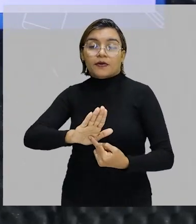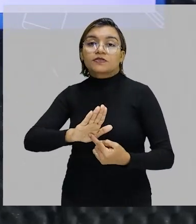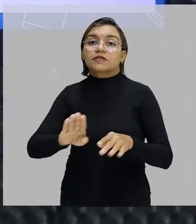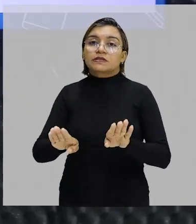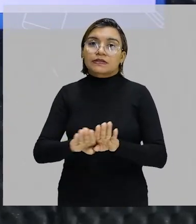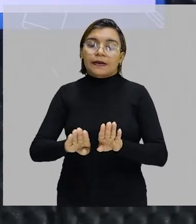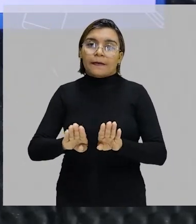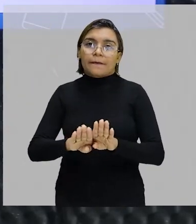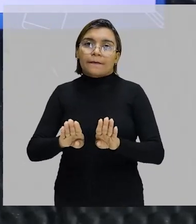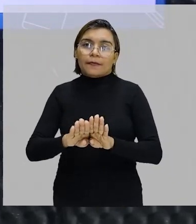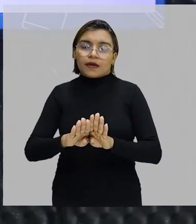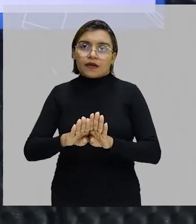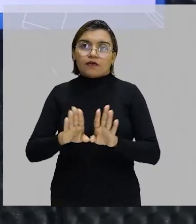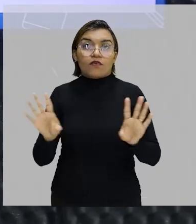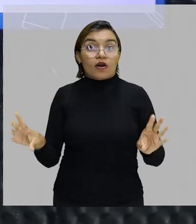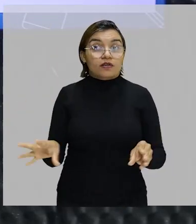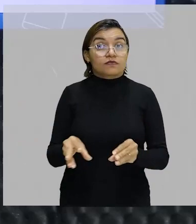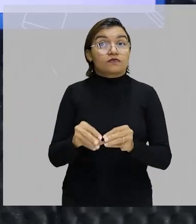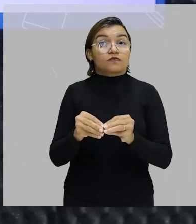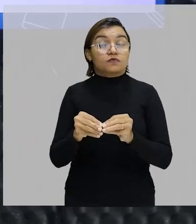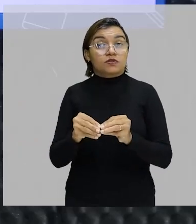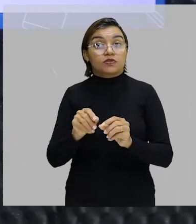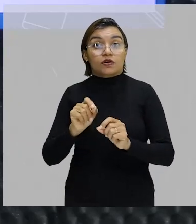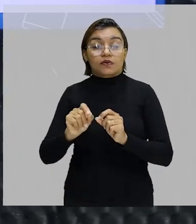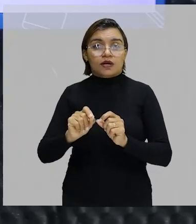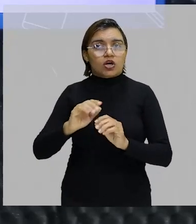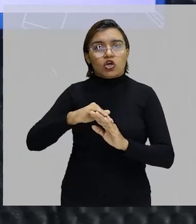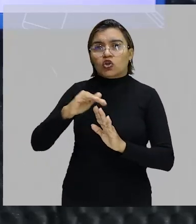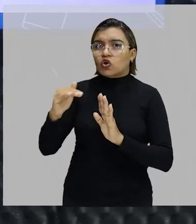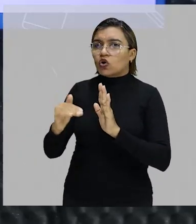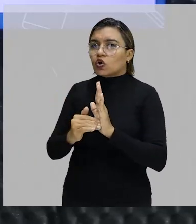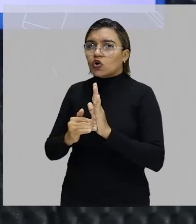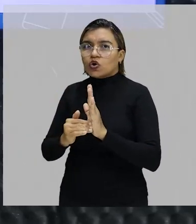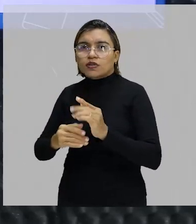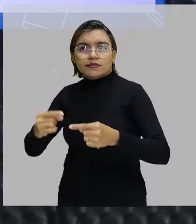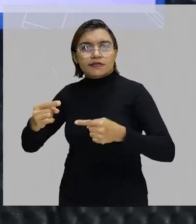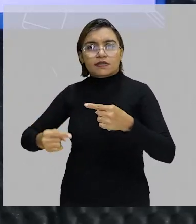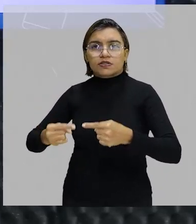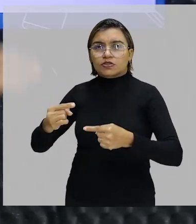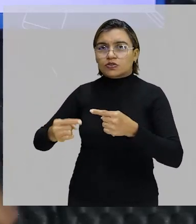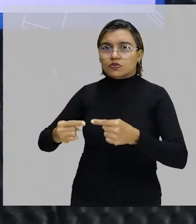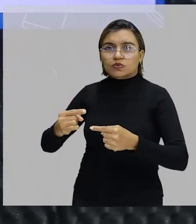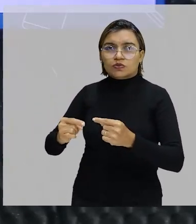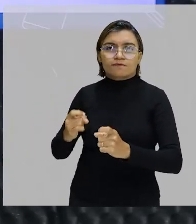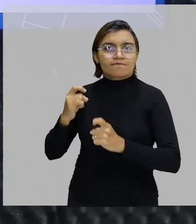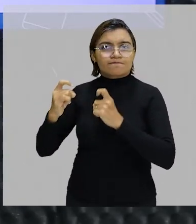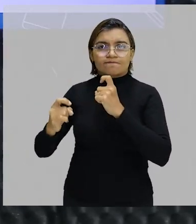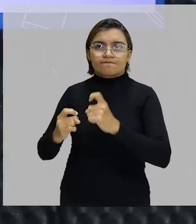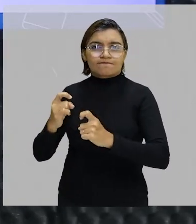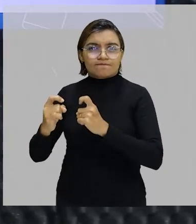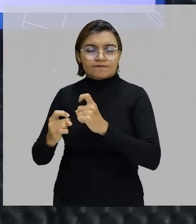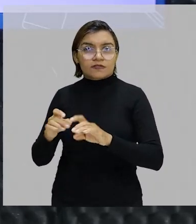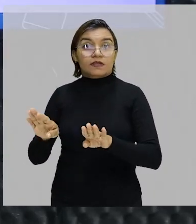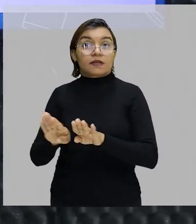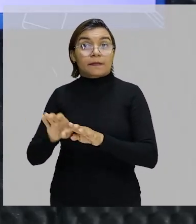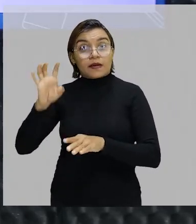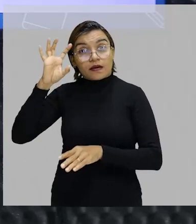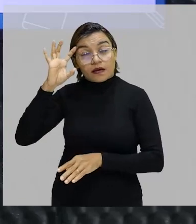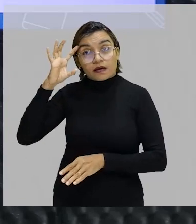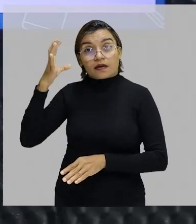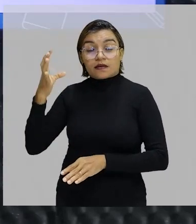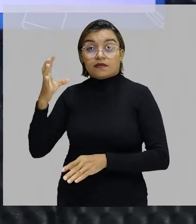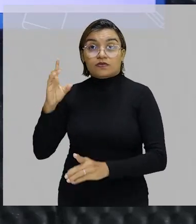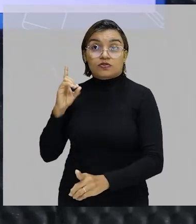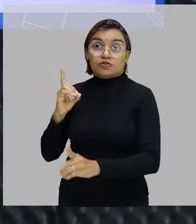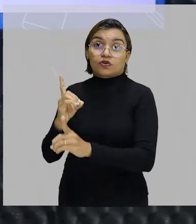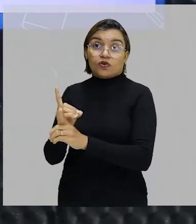de forma resumida, mas com fidelidade, todas as discussões, todas as deliberações e as resoluções de um